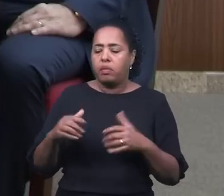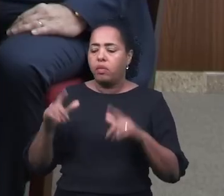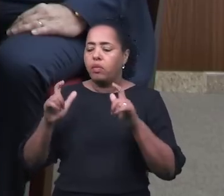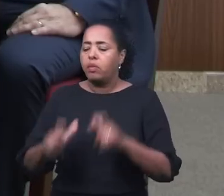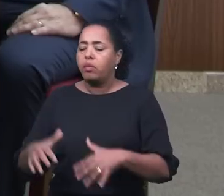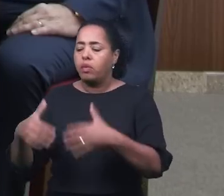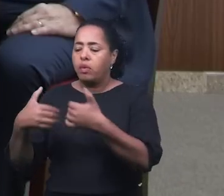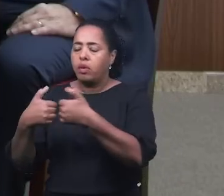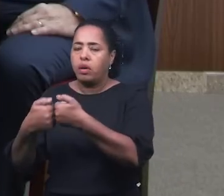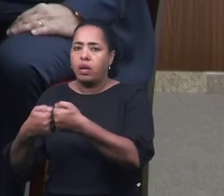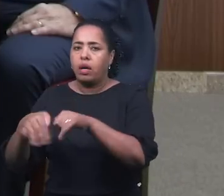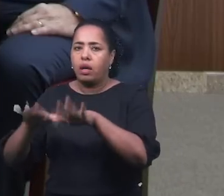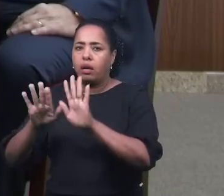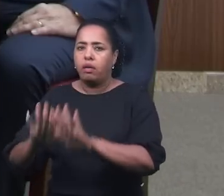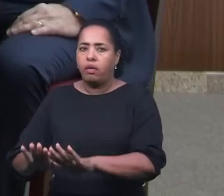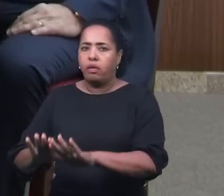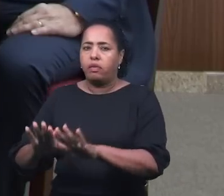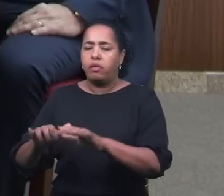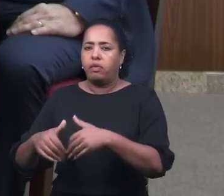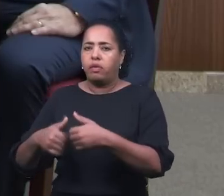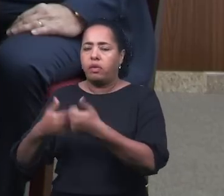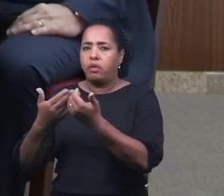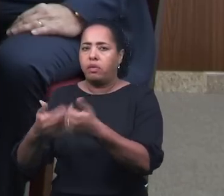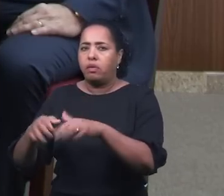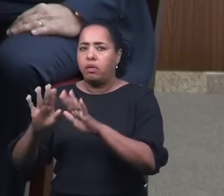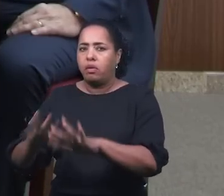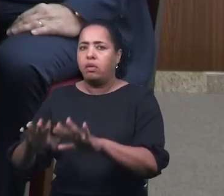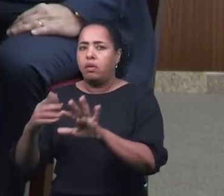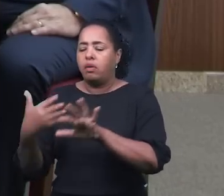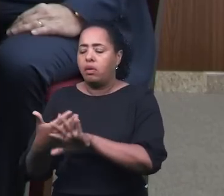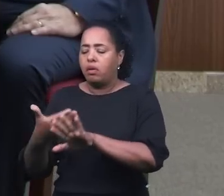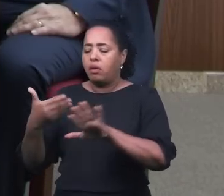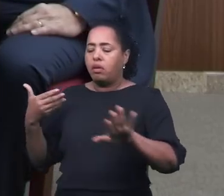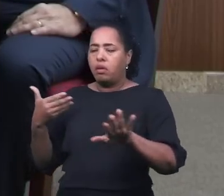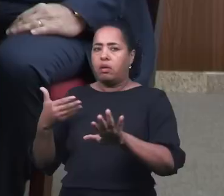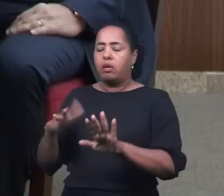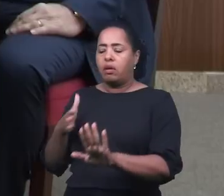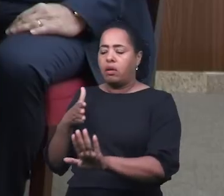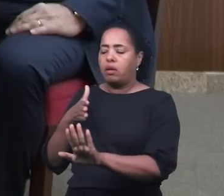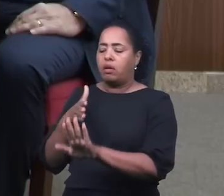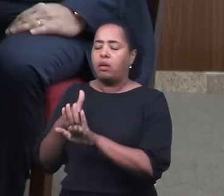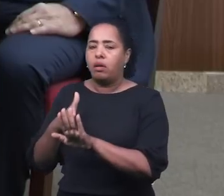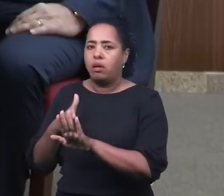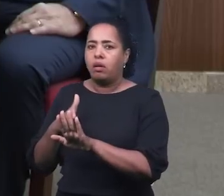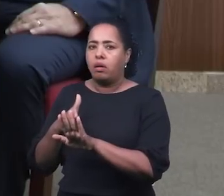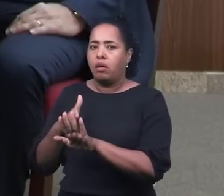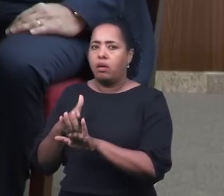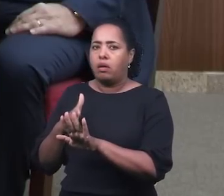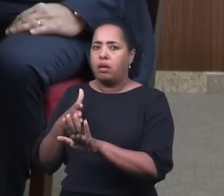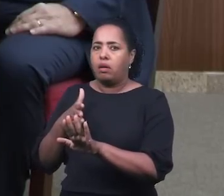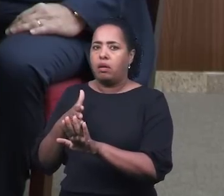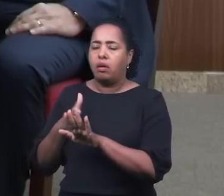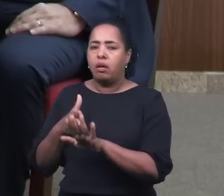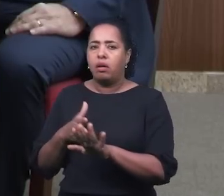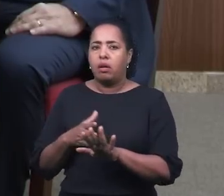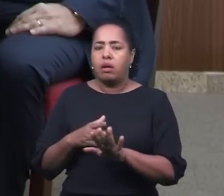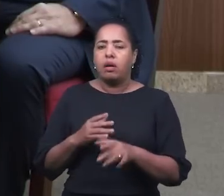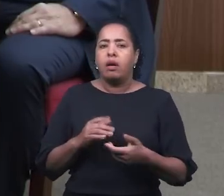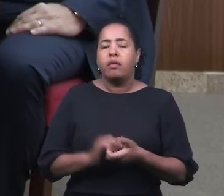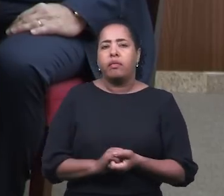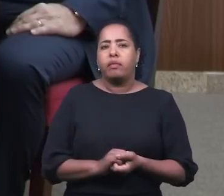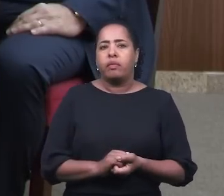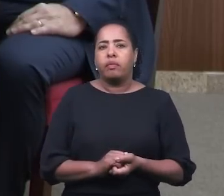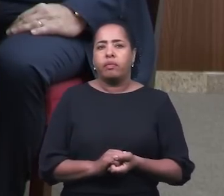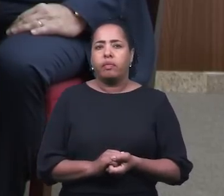foi deixada. A arca foi deixada ali em Bet-Semes, entre homens que ultrapassaram o limite, espinhos que entraram na carne,